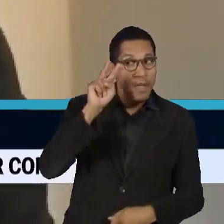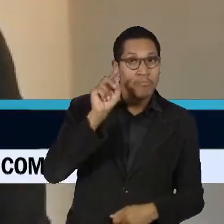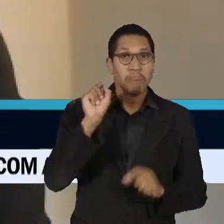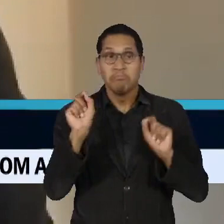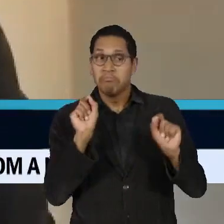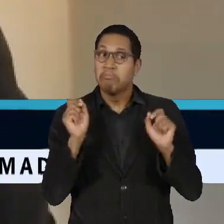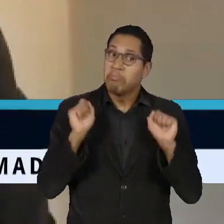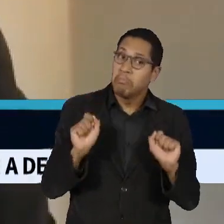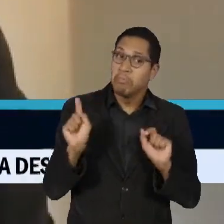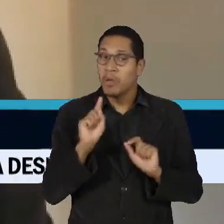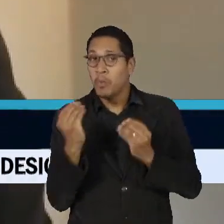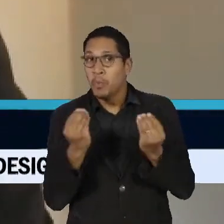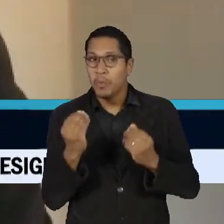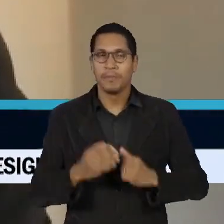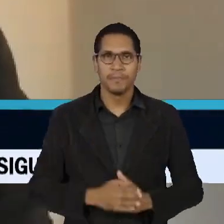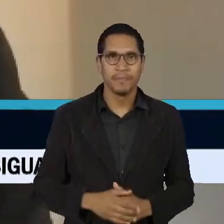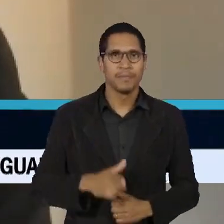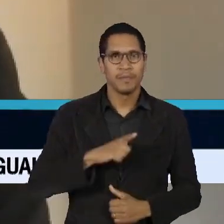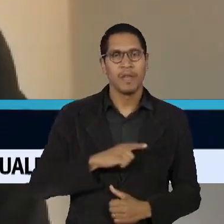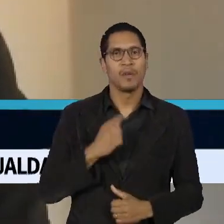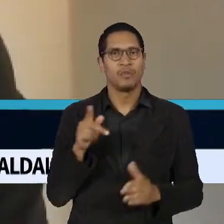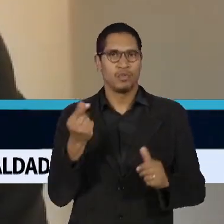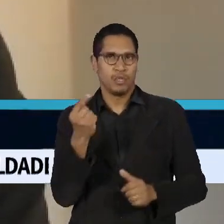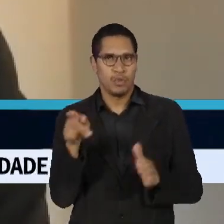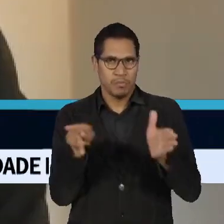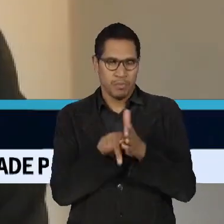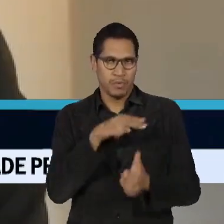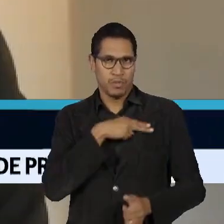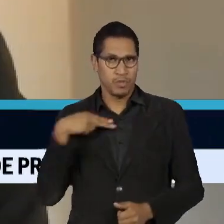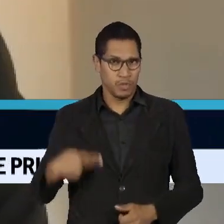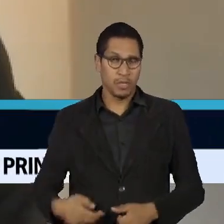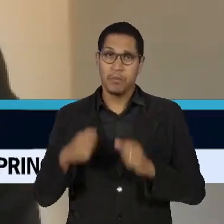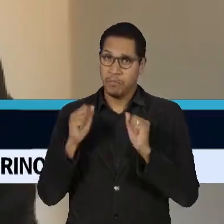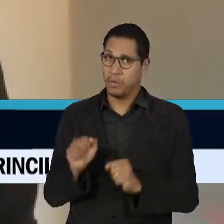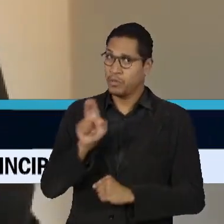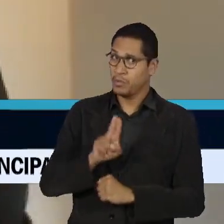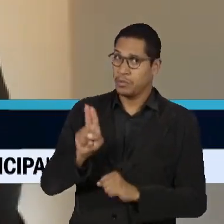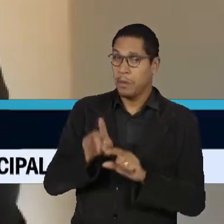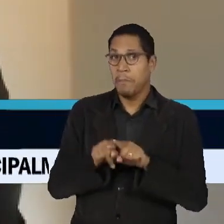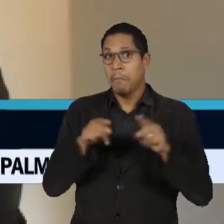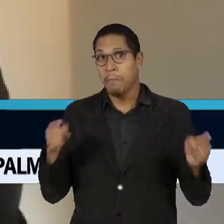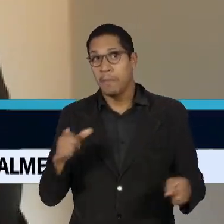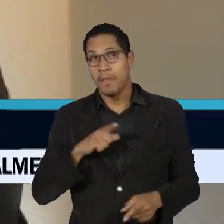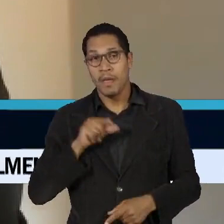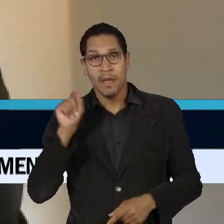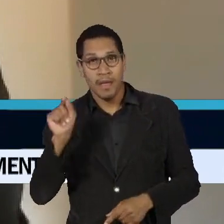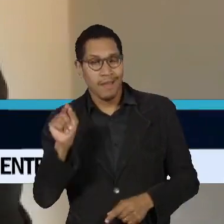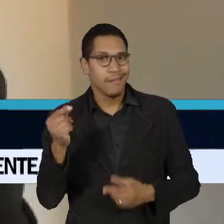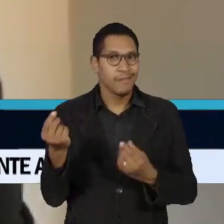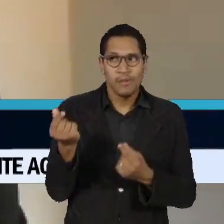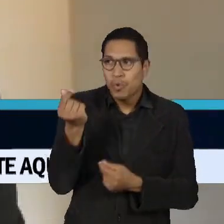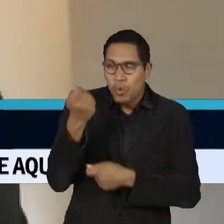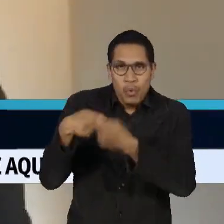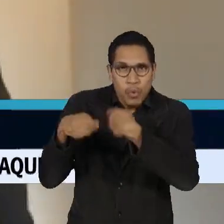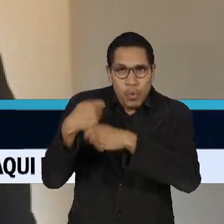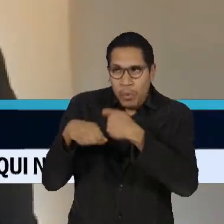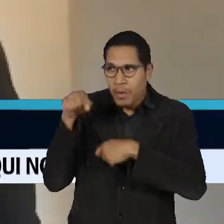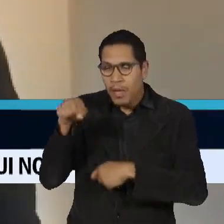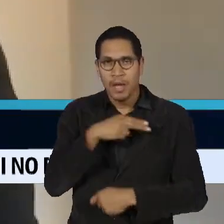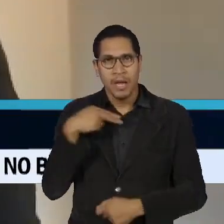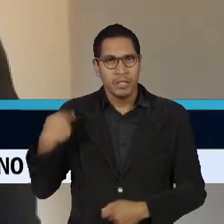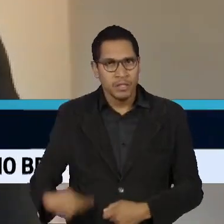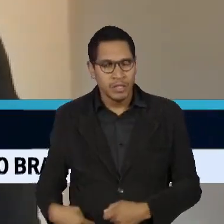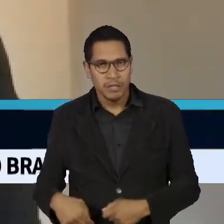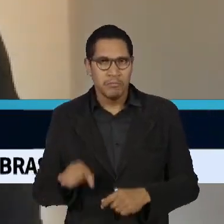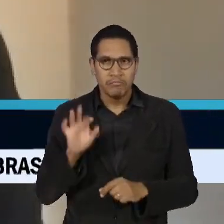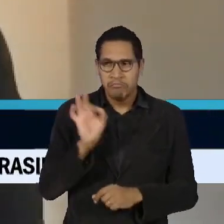sim que se adote mas a China os indicadores econômicos da China são muito menos transparentes neste momento do